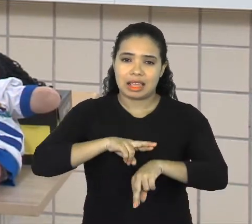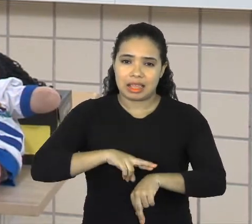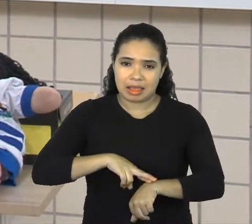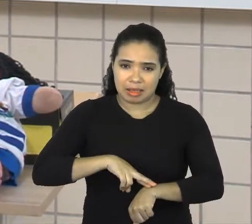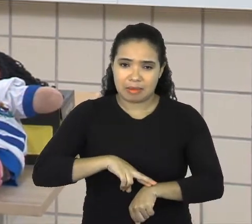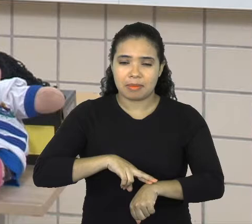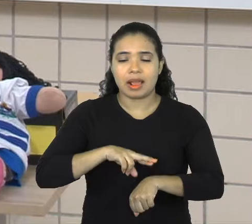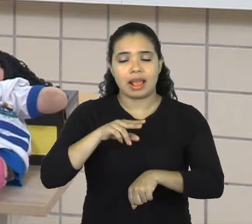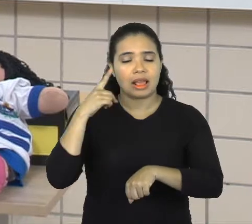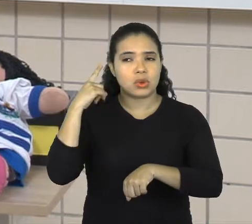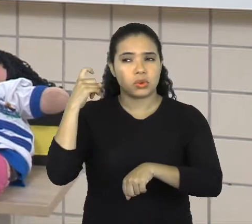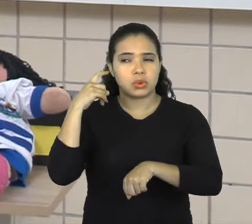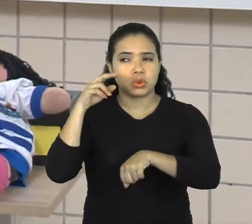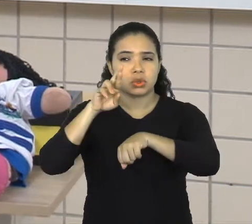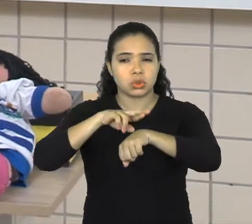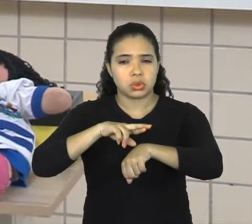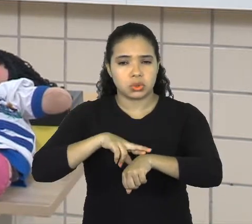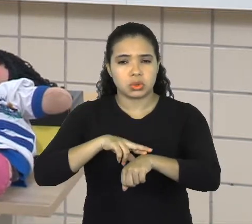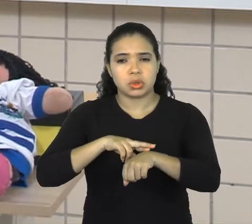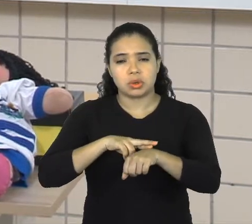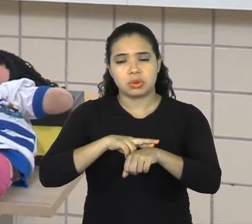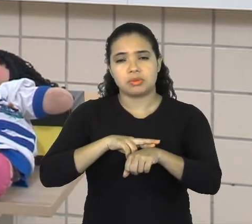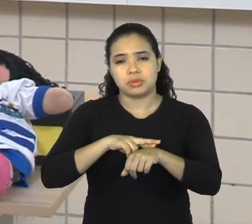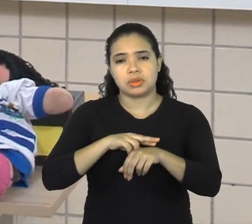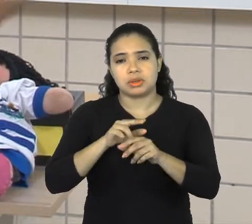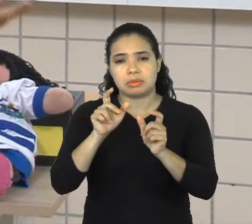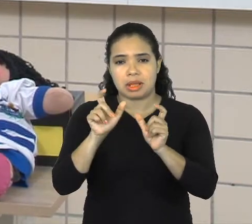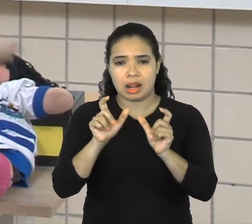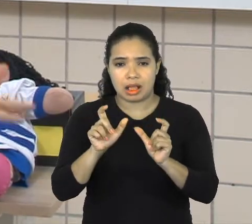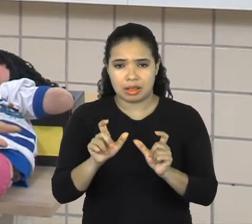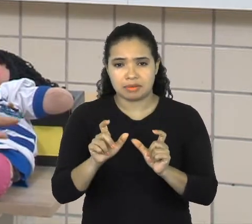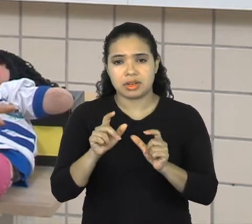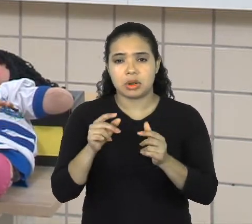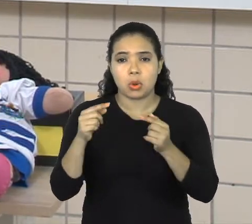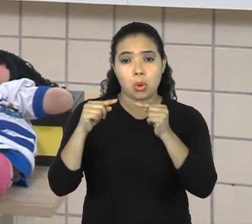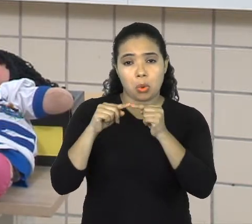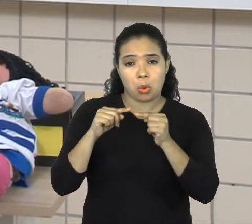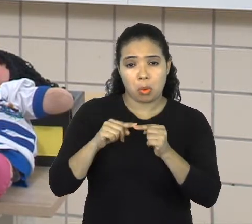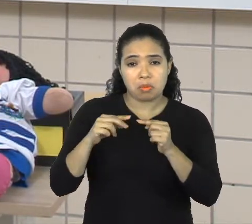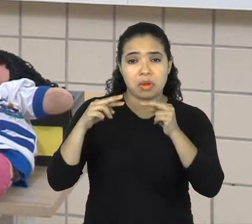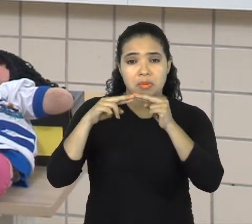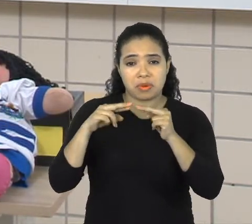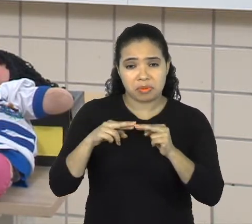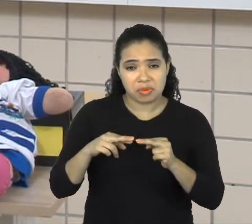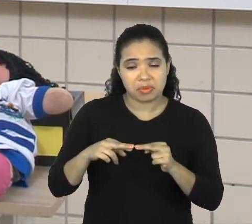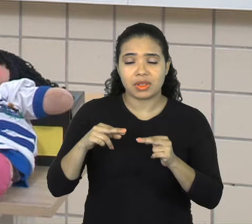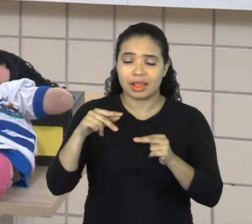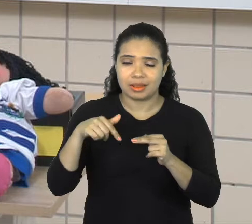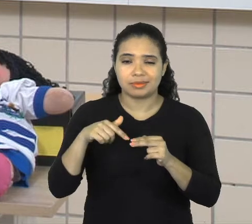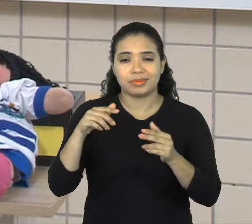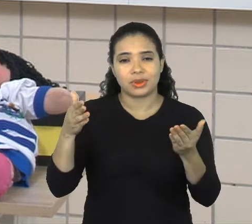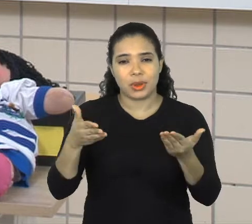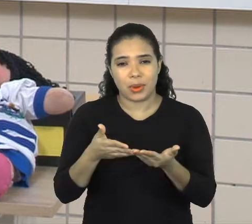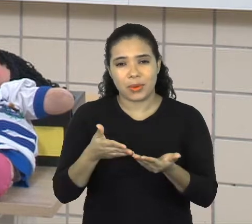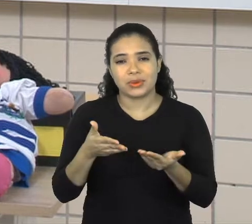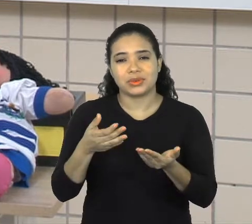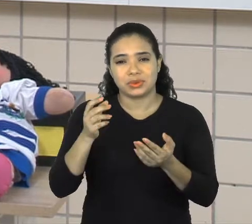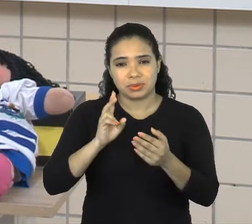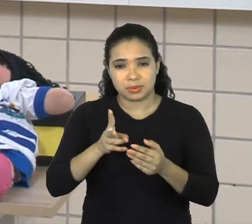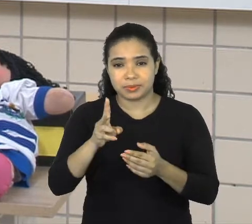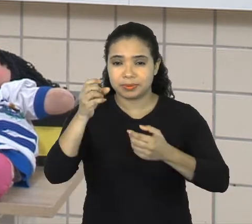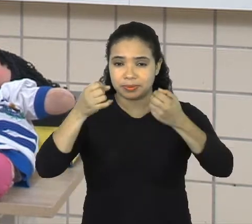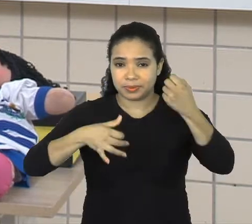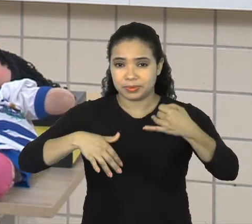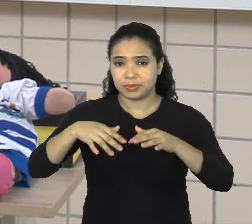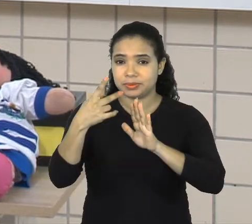É o som parecido das palavras, que brinca, que combinam. E hoje nós vamos continuar falando de poema, só